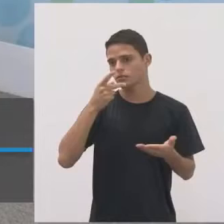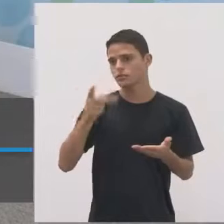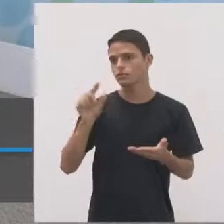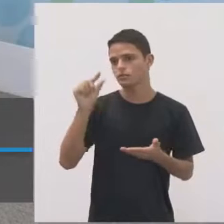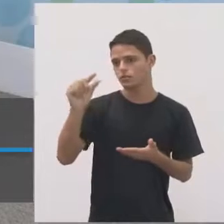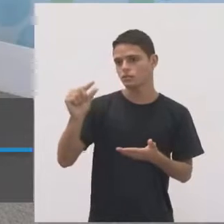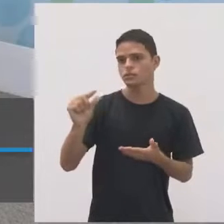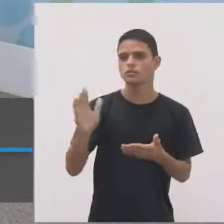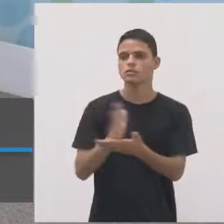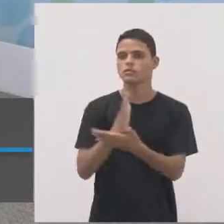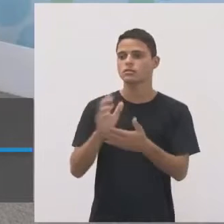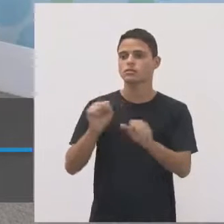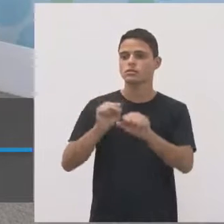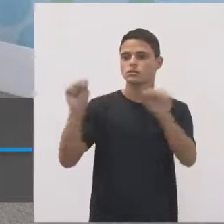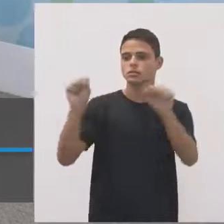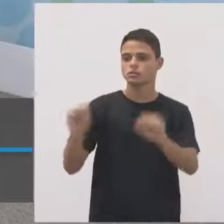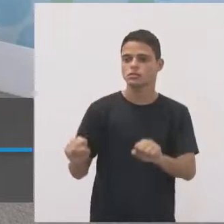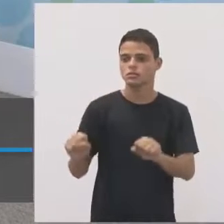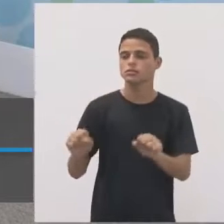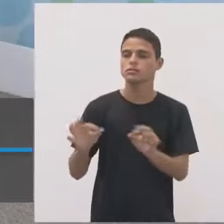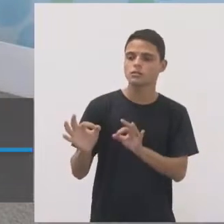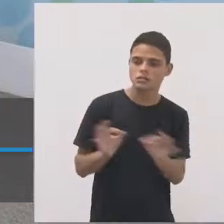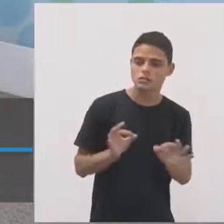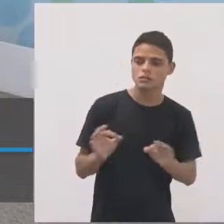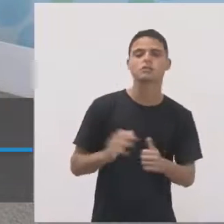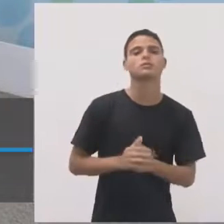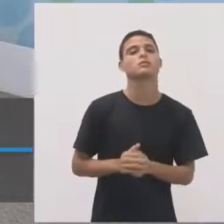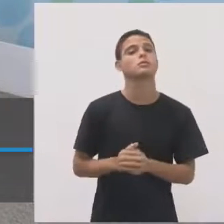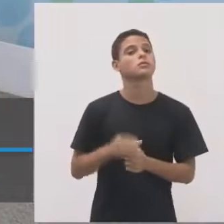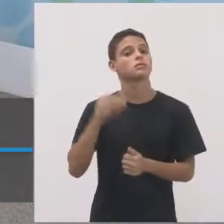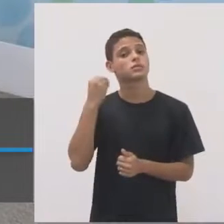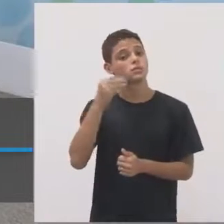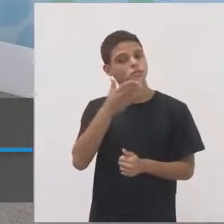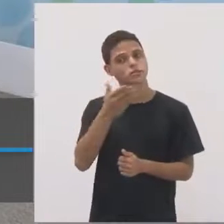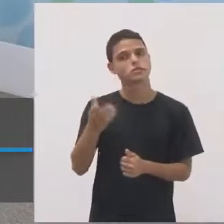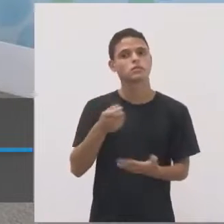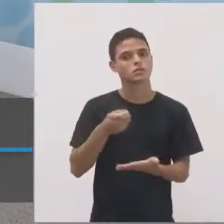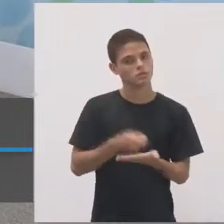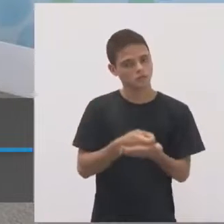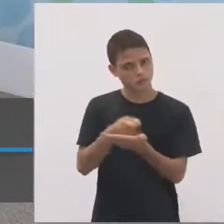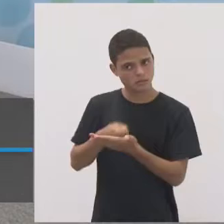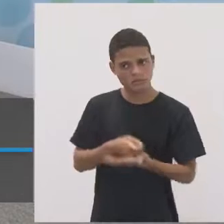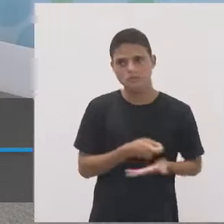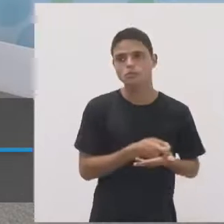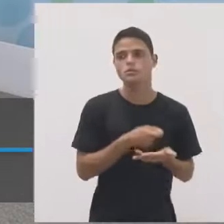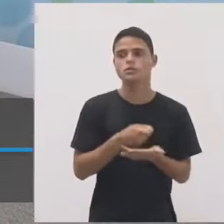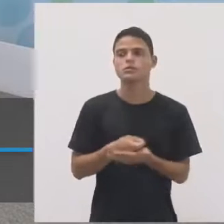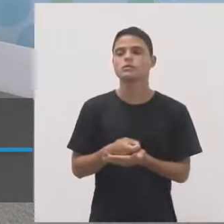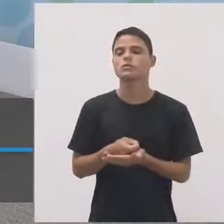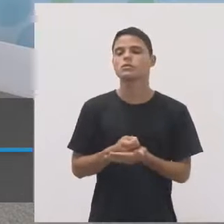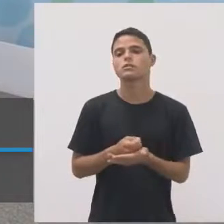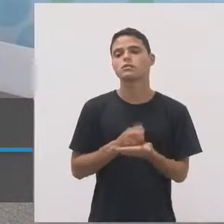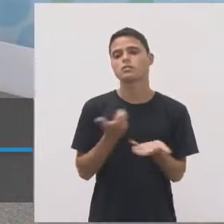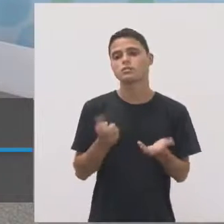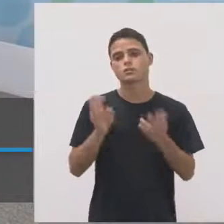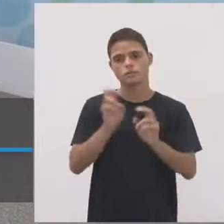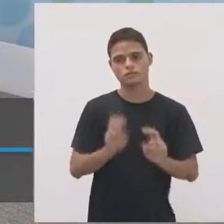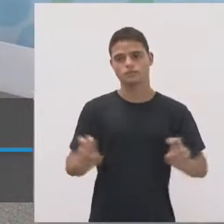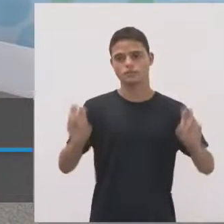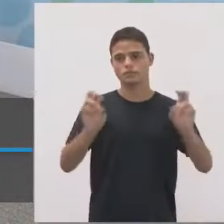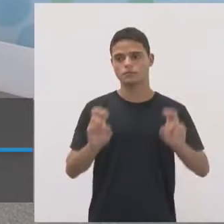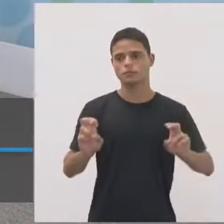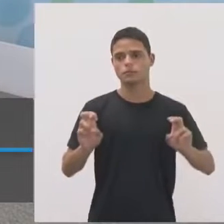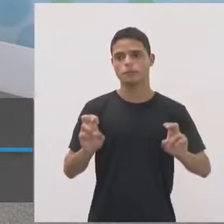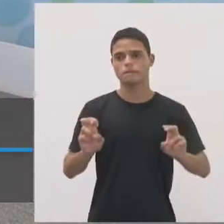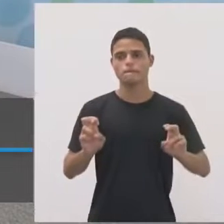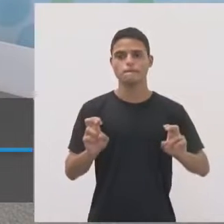sistema operacional, aproveitando que muitos de vocês estão comprando aí, ou compraram, ou vão comprar aí o computador